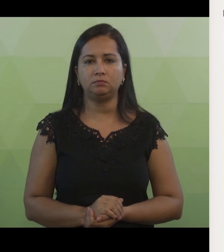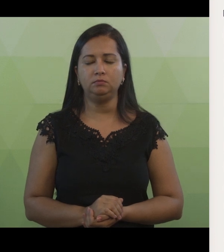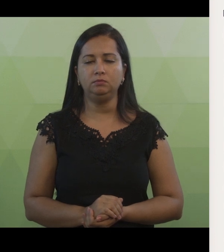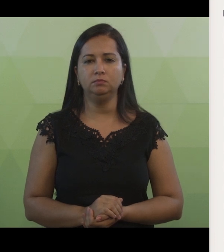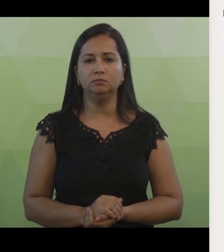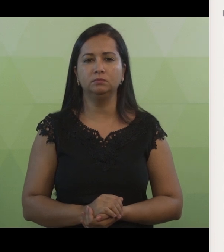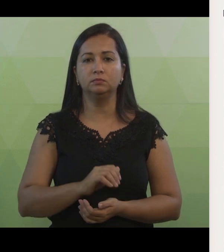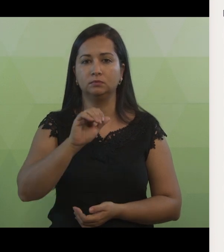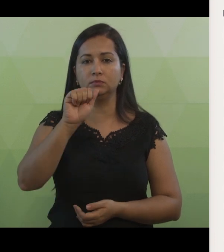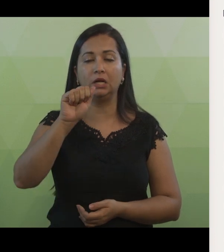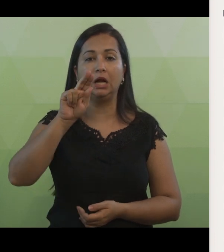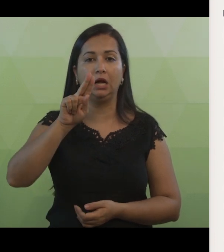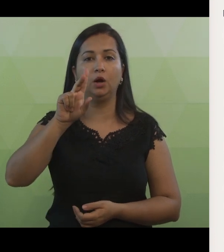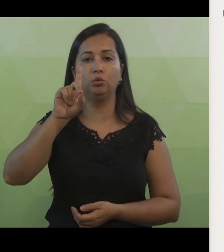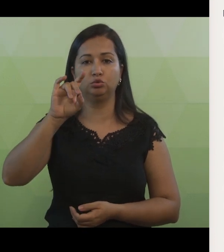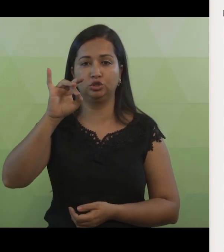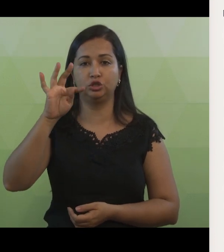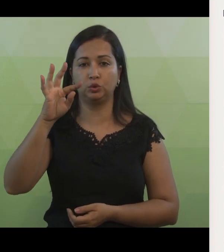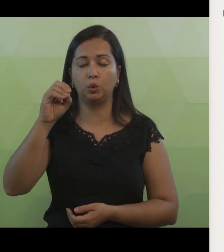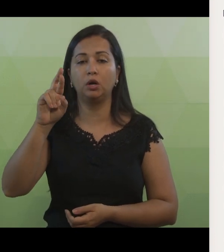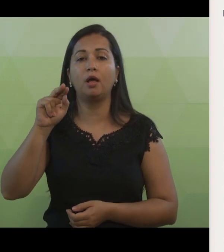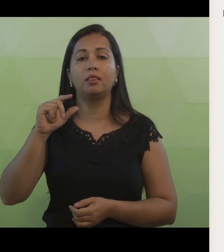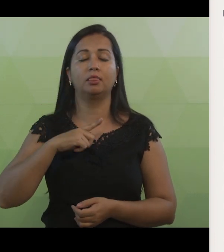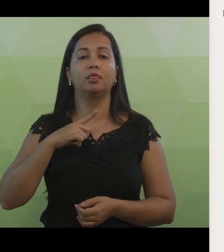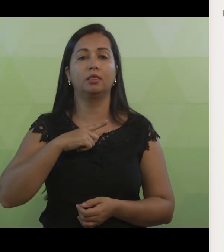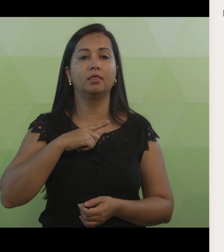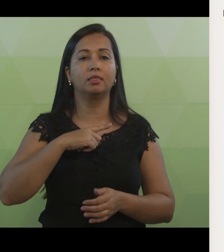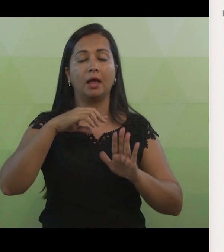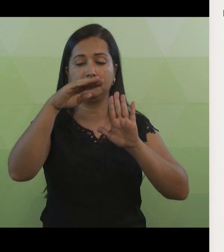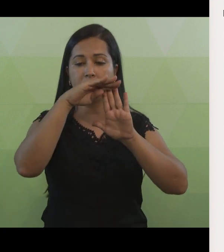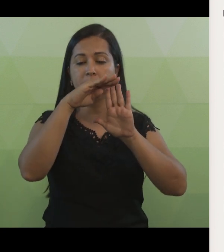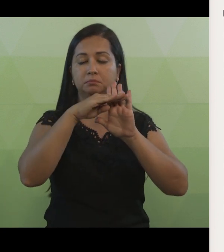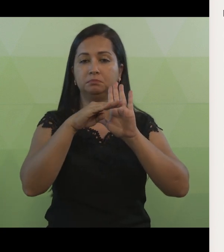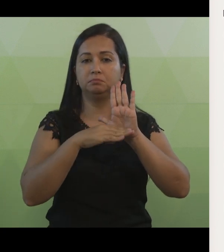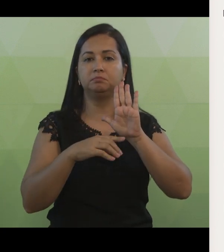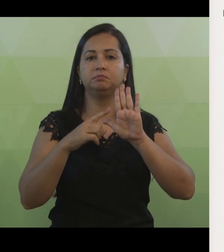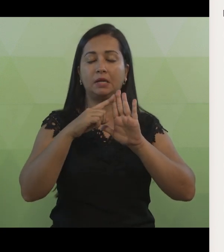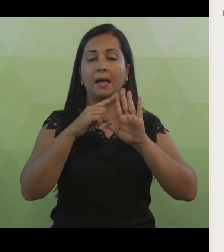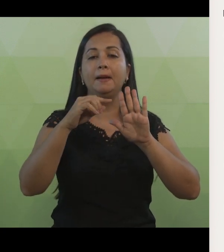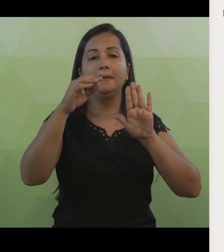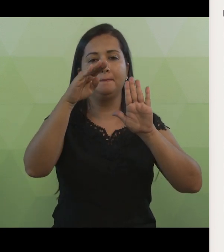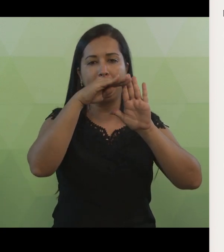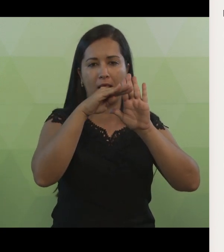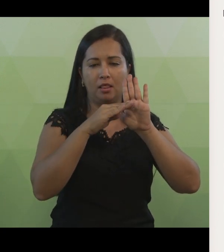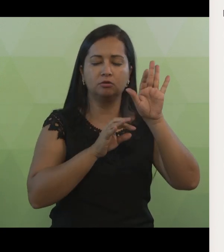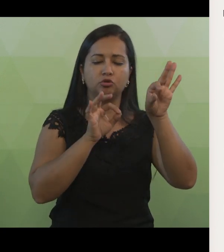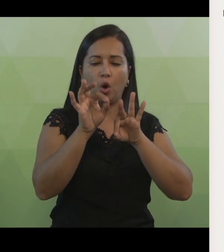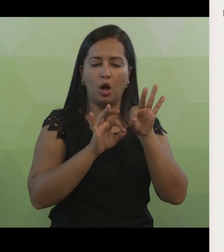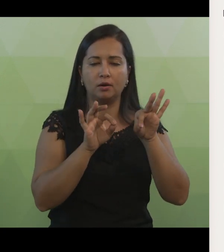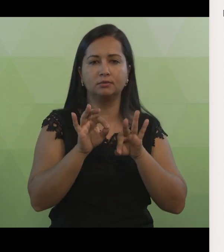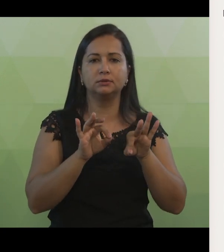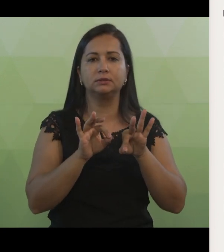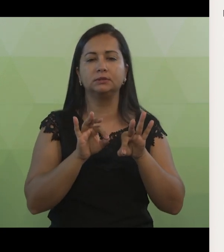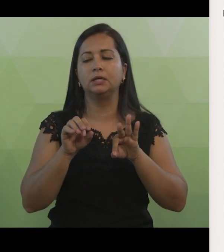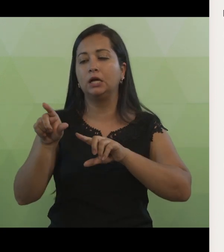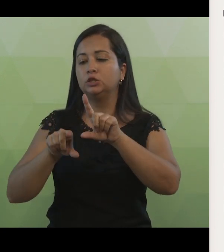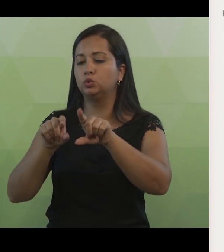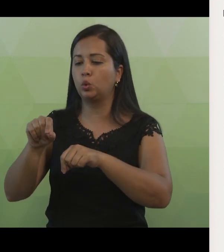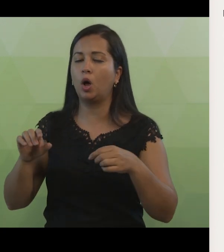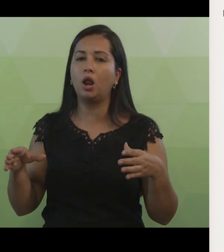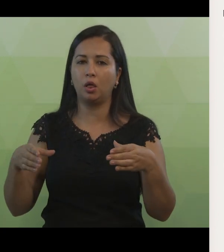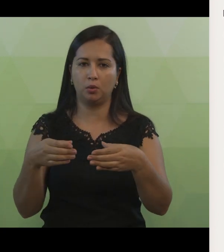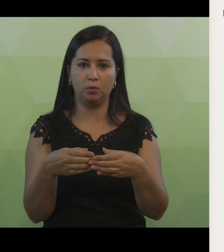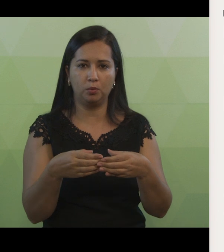Uma auditoria envolve as seguintes etapas: planejamento, escolha da equipe, programar a